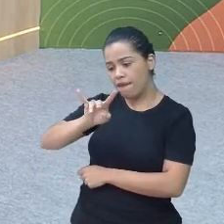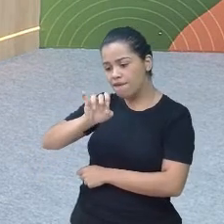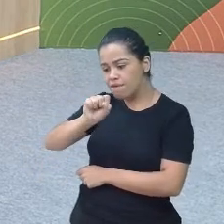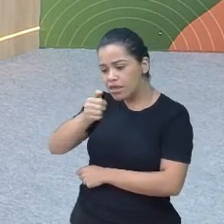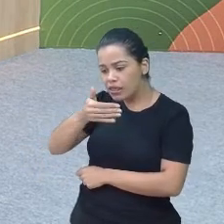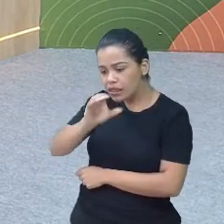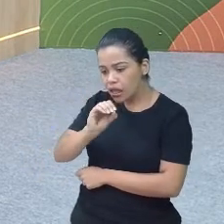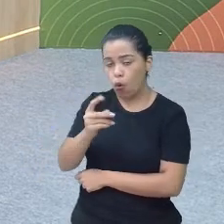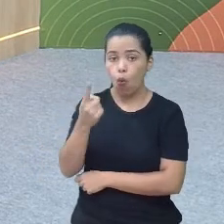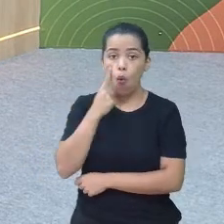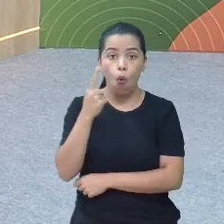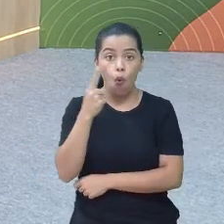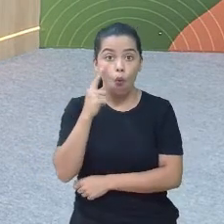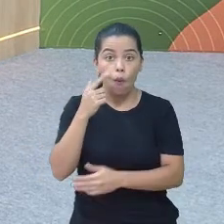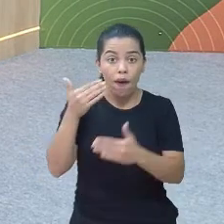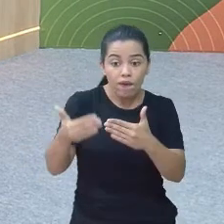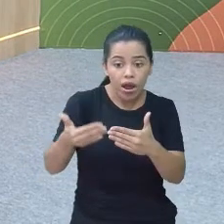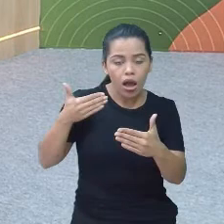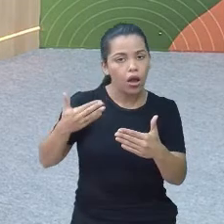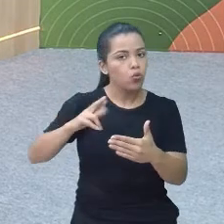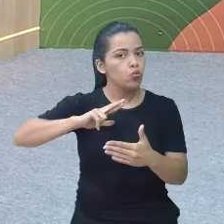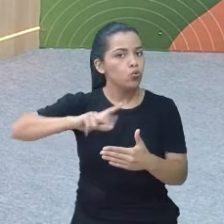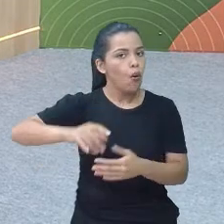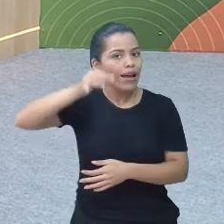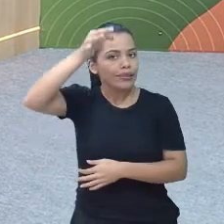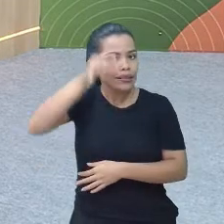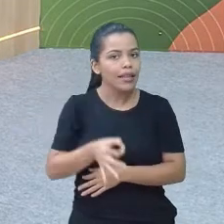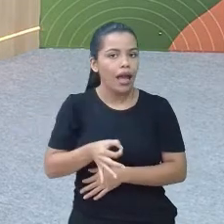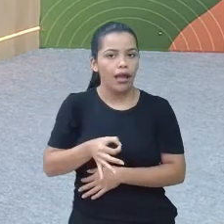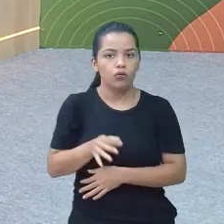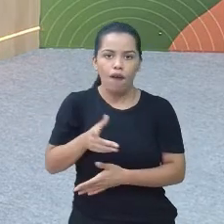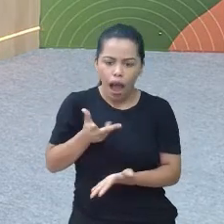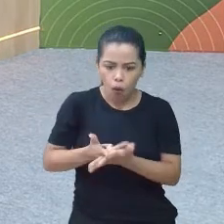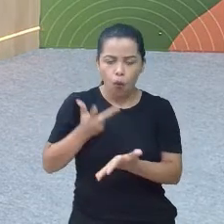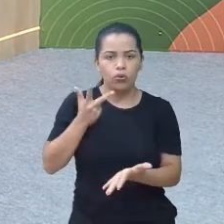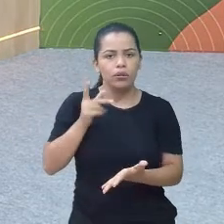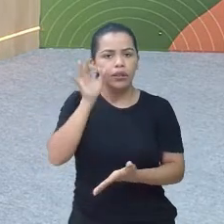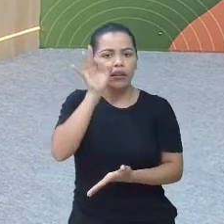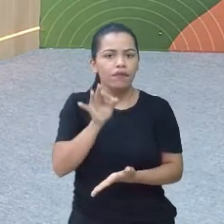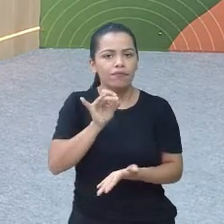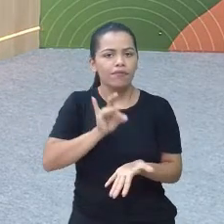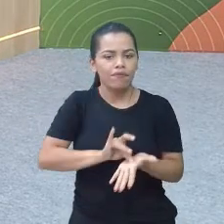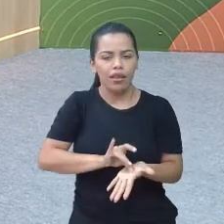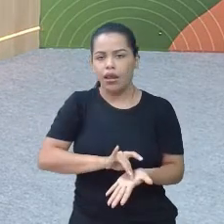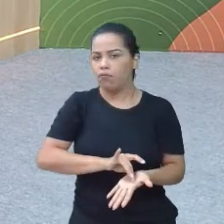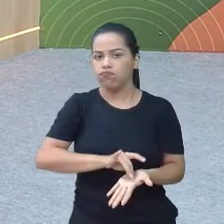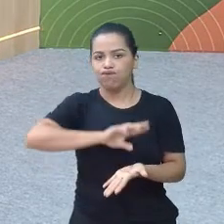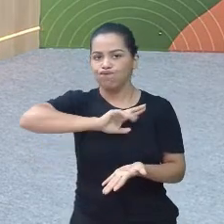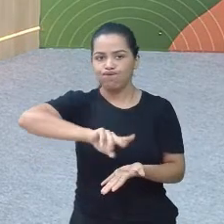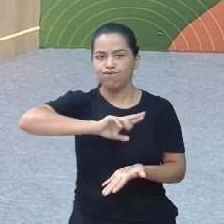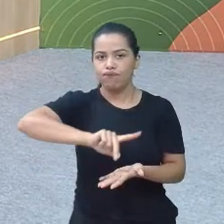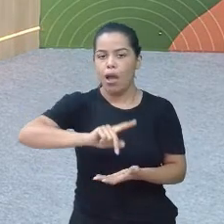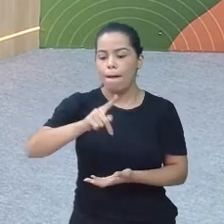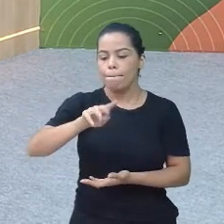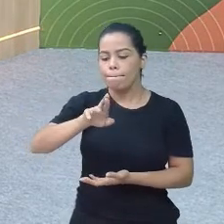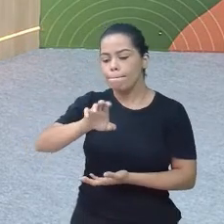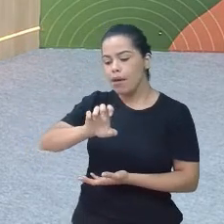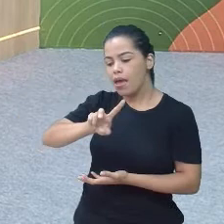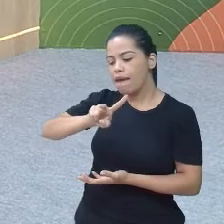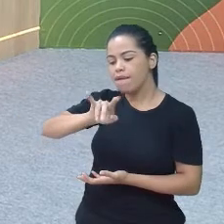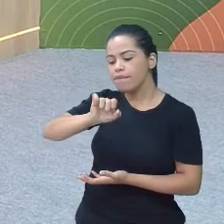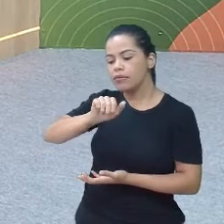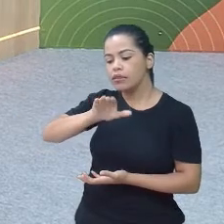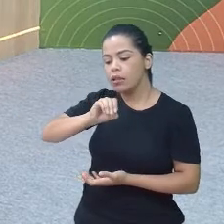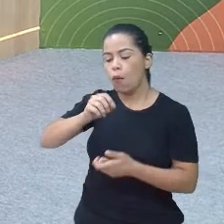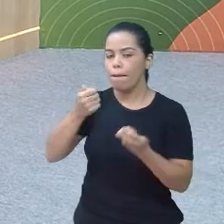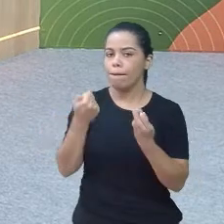previsão, não que será uma afirmação, que vai acontecer de fato, tá bom? Ou seja, a previsão ela vai